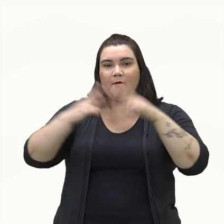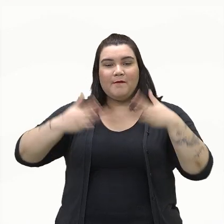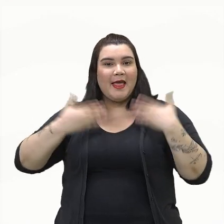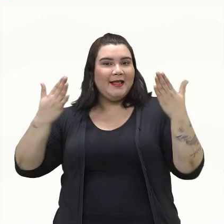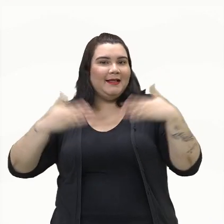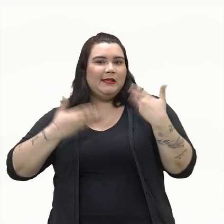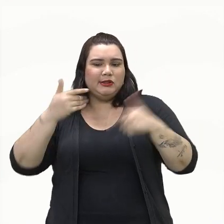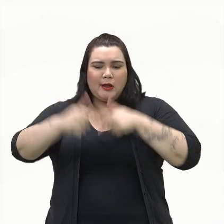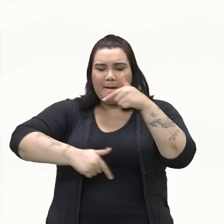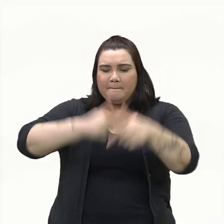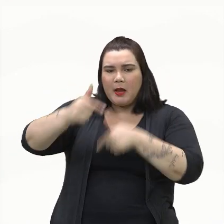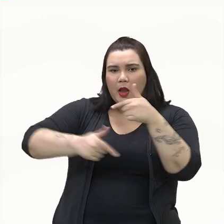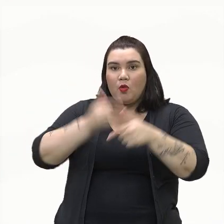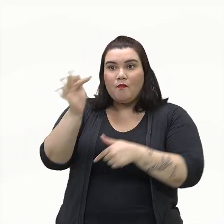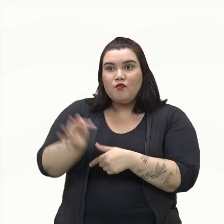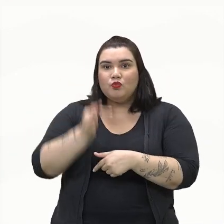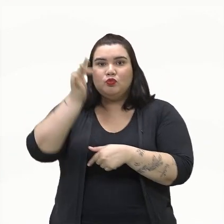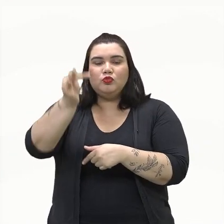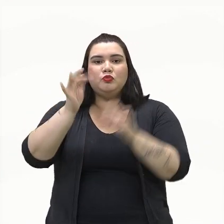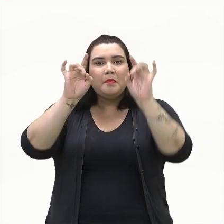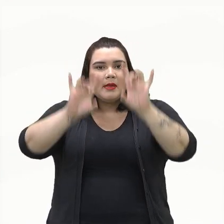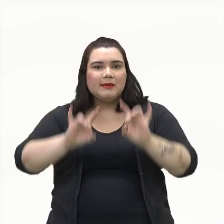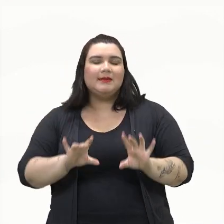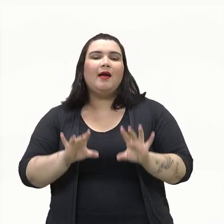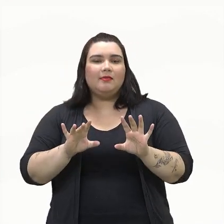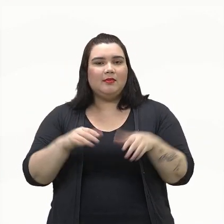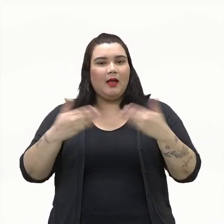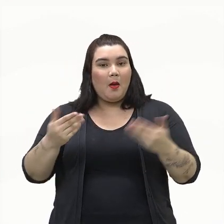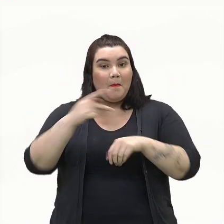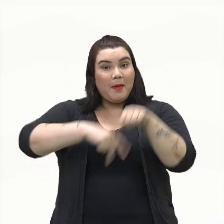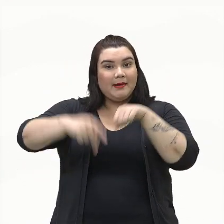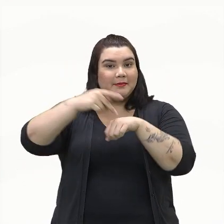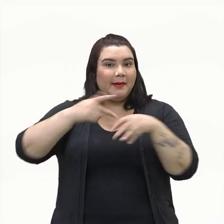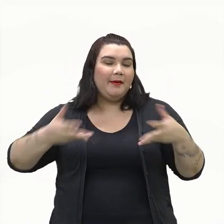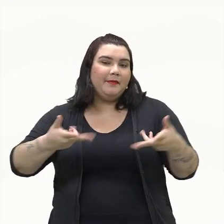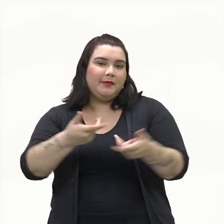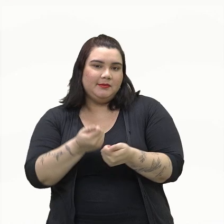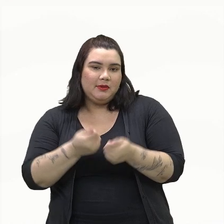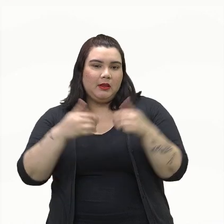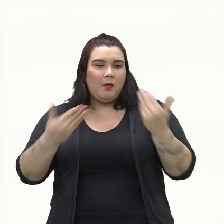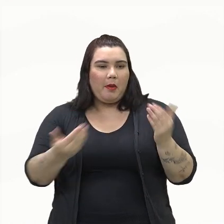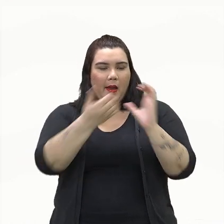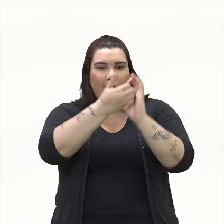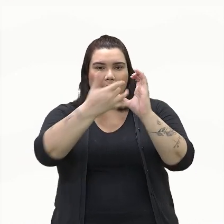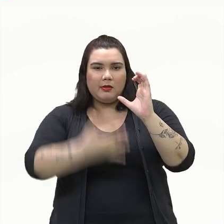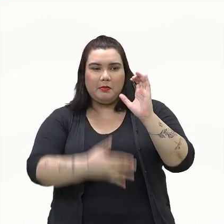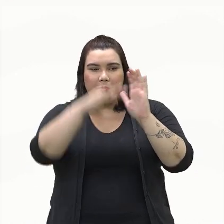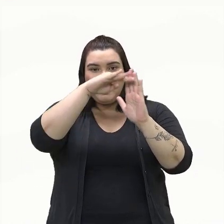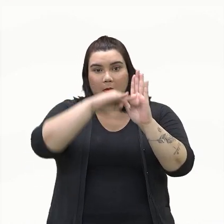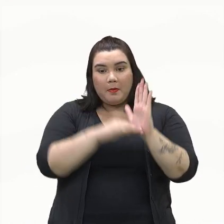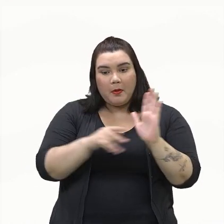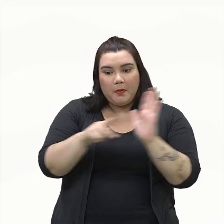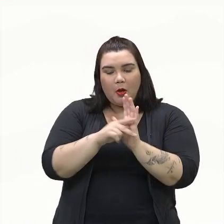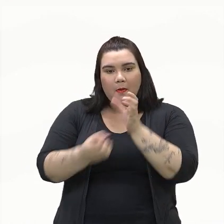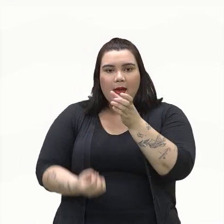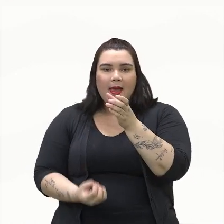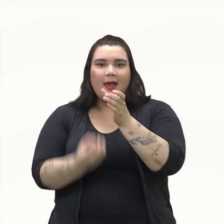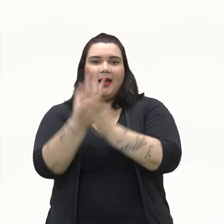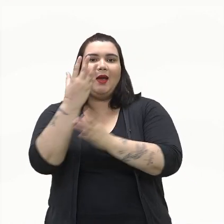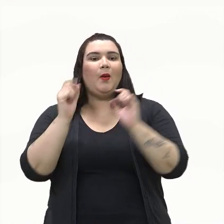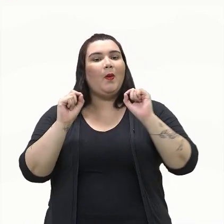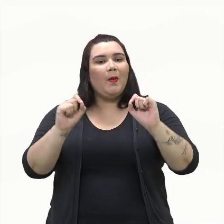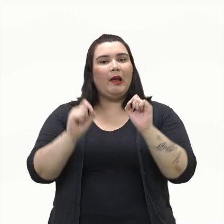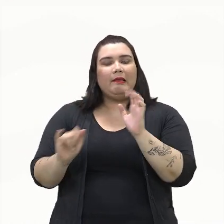país do futuro, tá bom, turma? Então são esses elementos aqui que vão constituir agora a identidade nacional